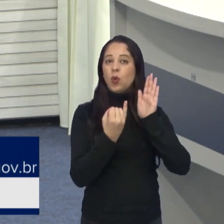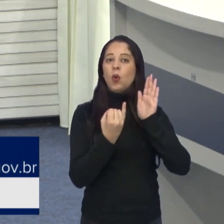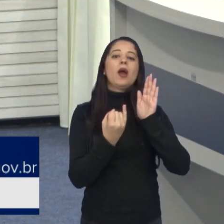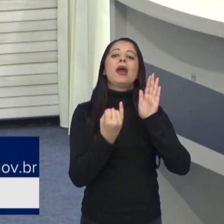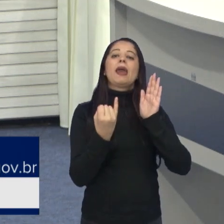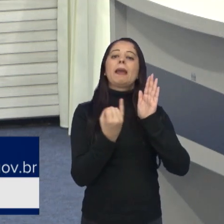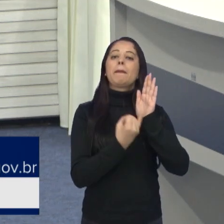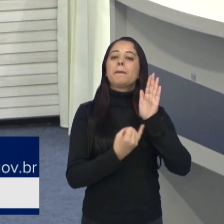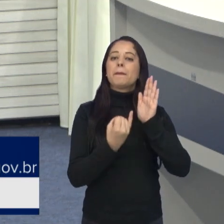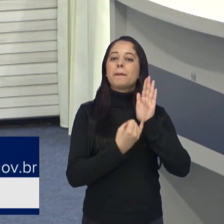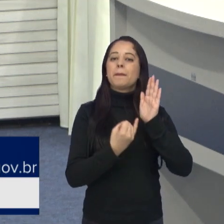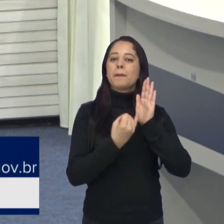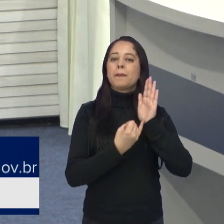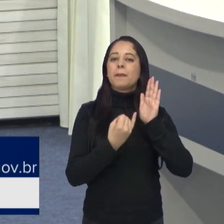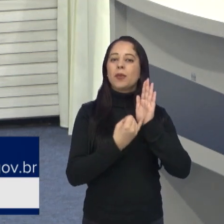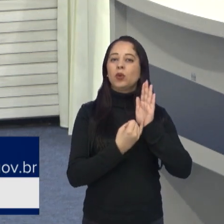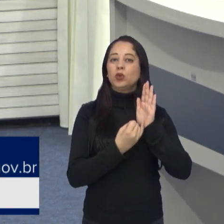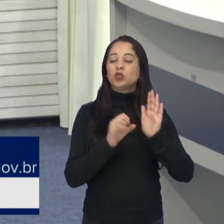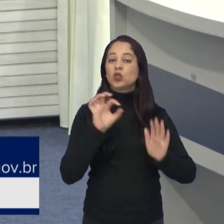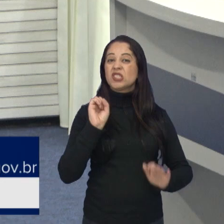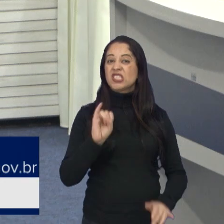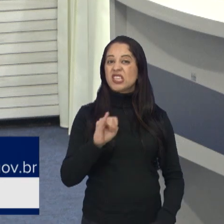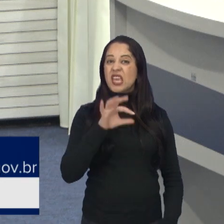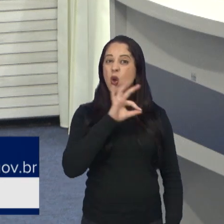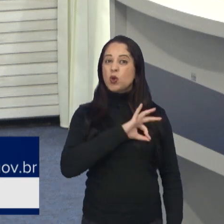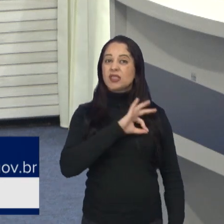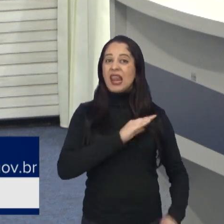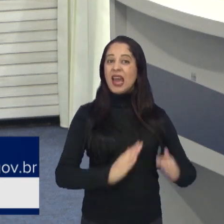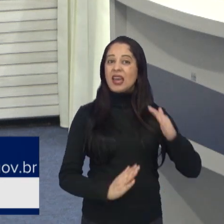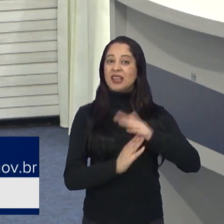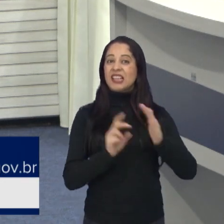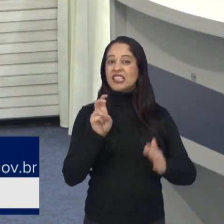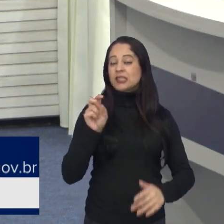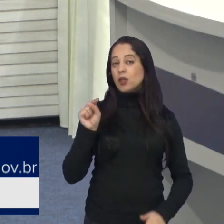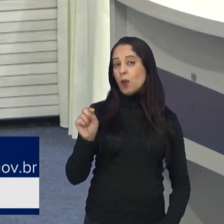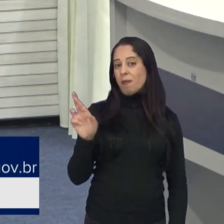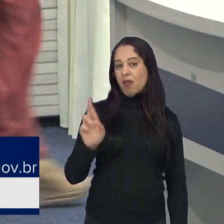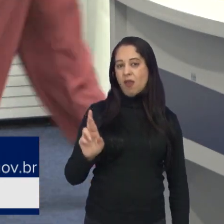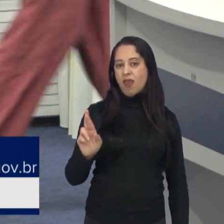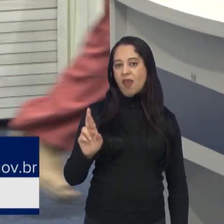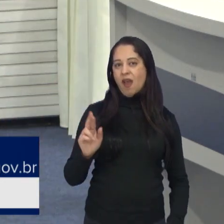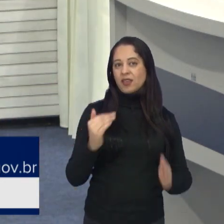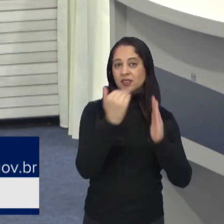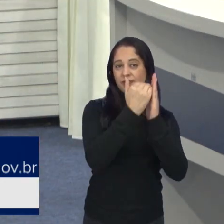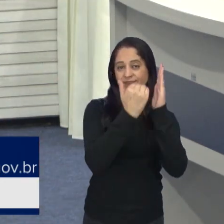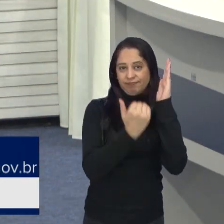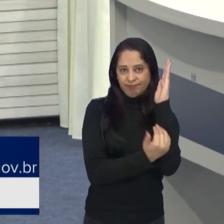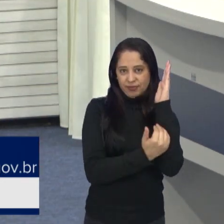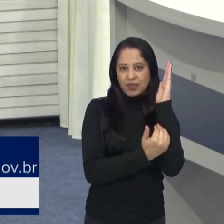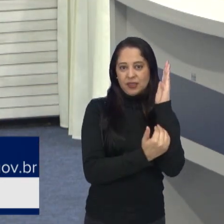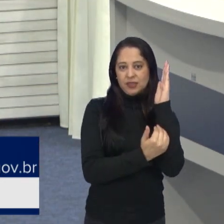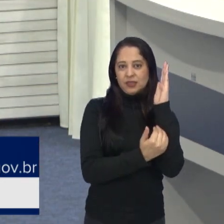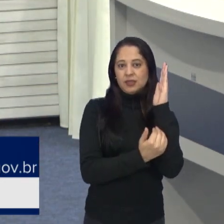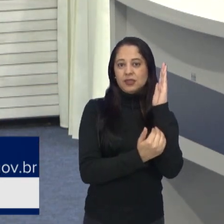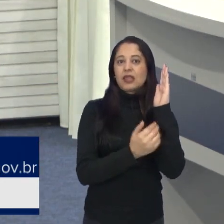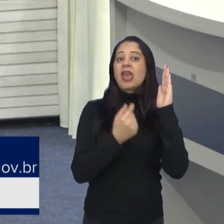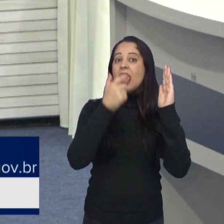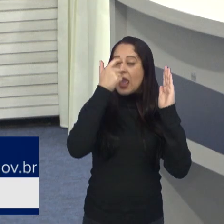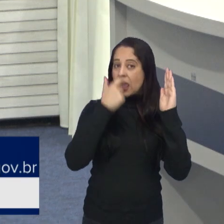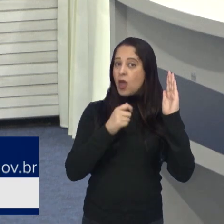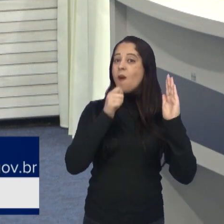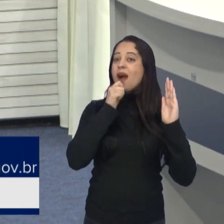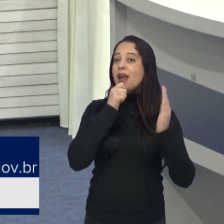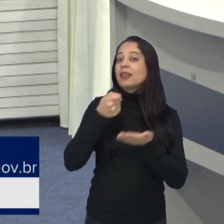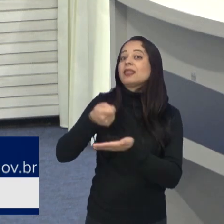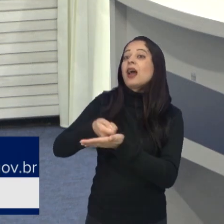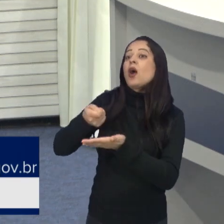de nós, quem ganhasse até R$5.000 por mês, ele ia ser isento do imposto de renda. Então, estou cobrando aqui para